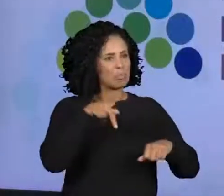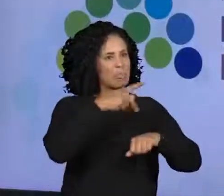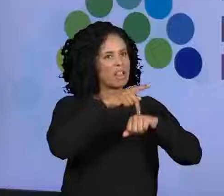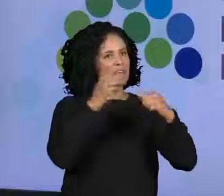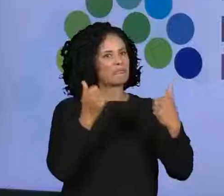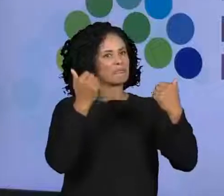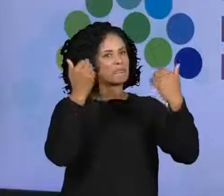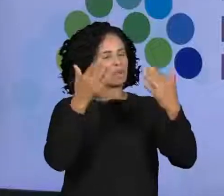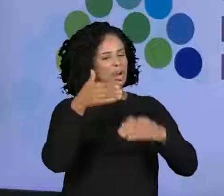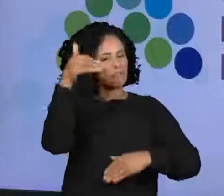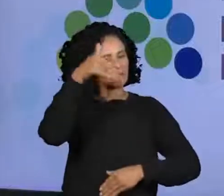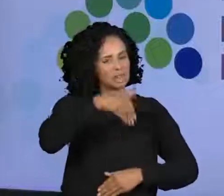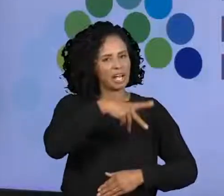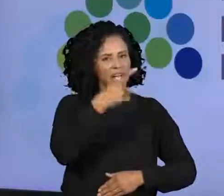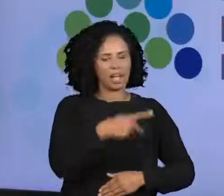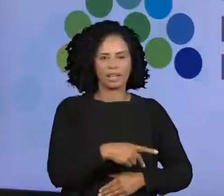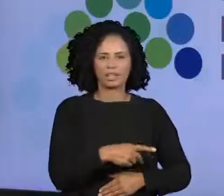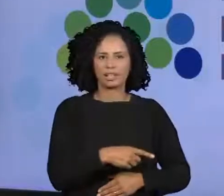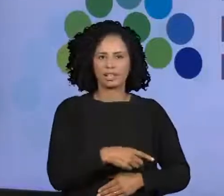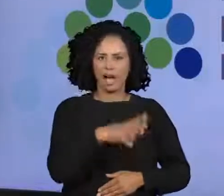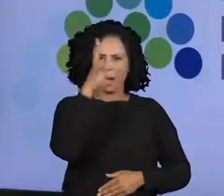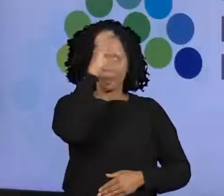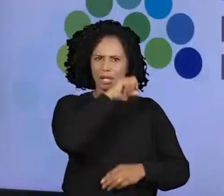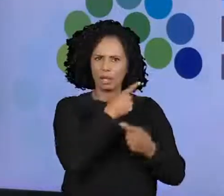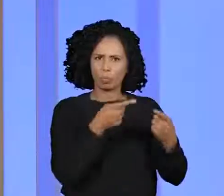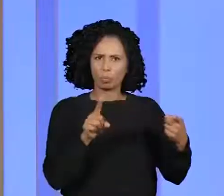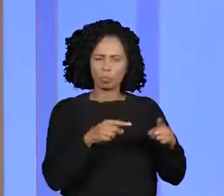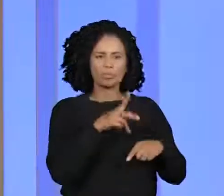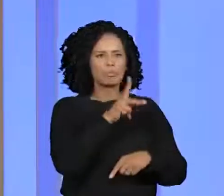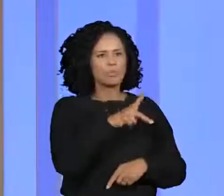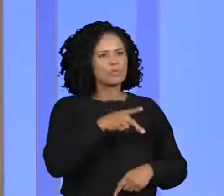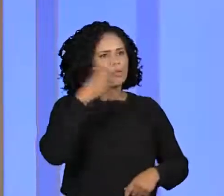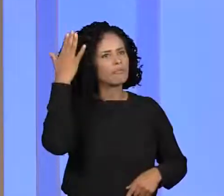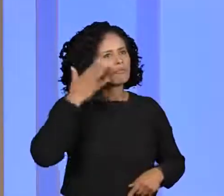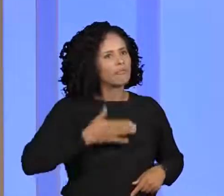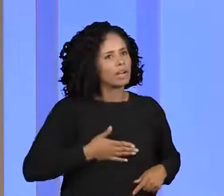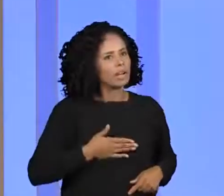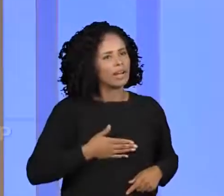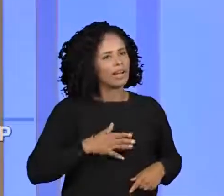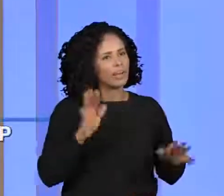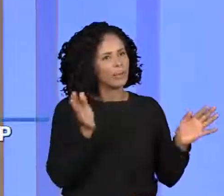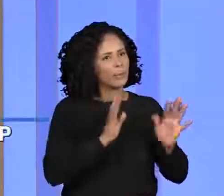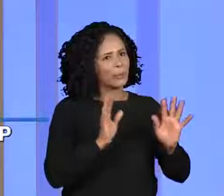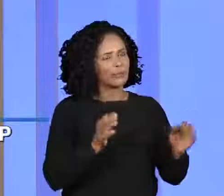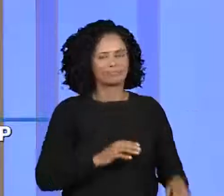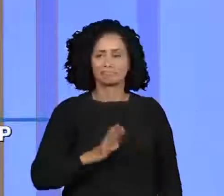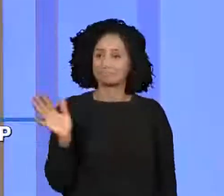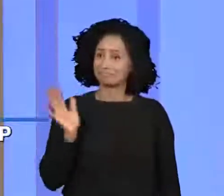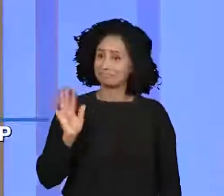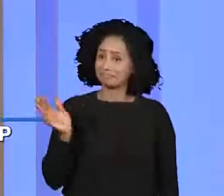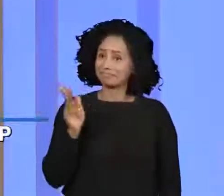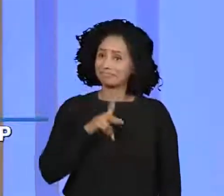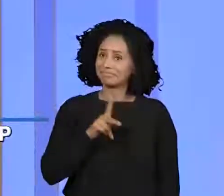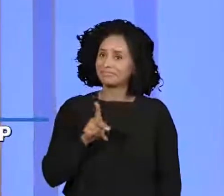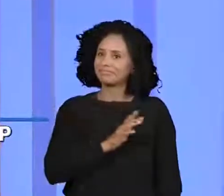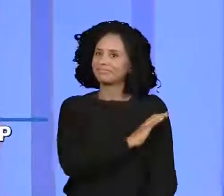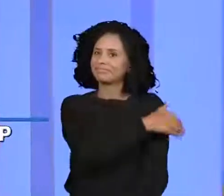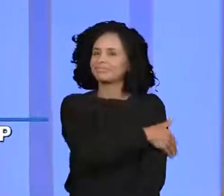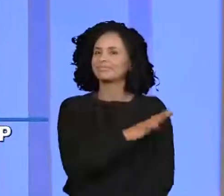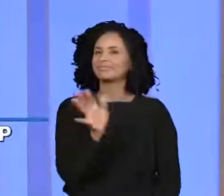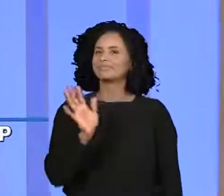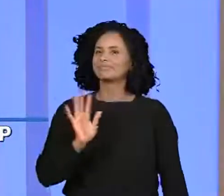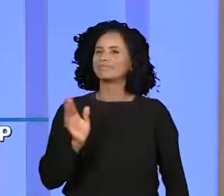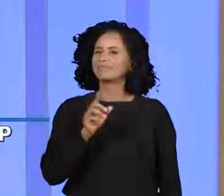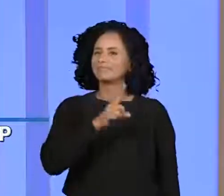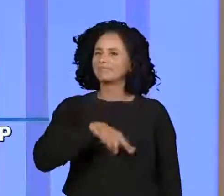Forever Shuberries de Música, professora Fran. Olá, professora. Olá, professor Adriano. Olá,